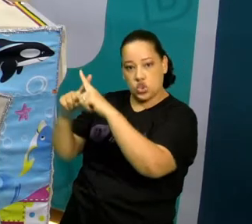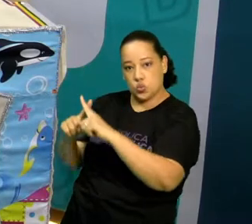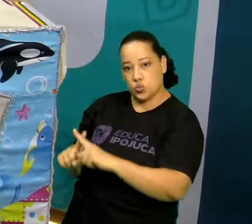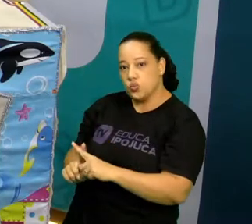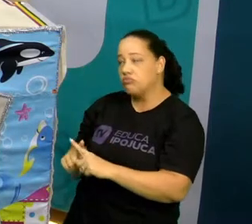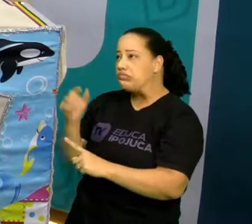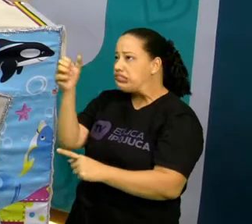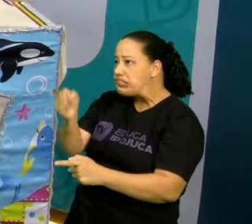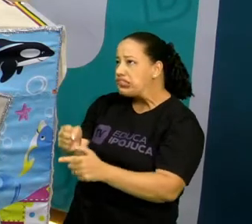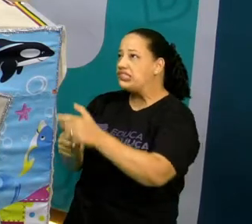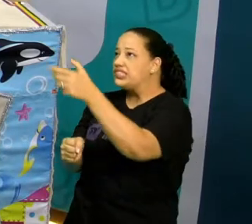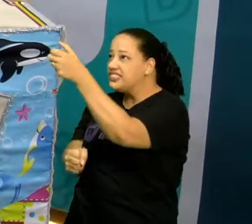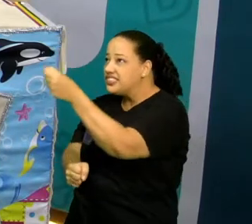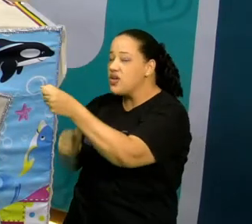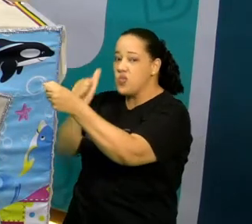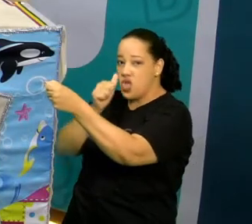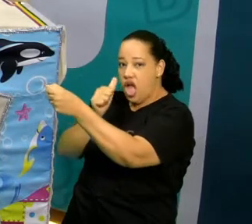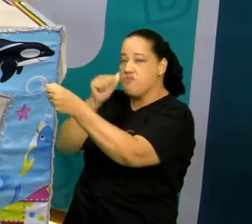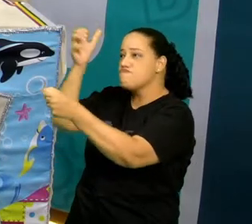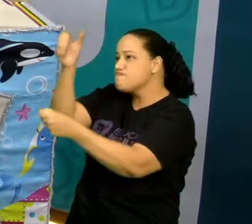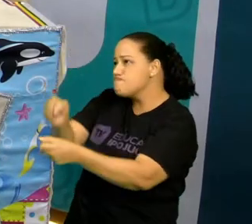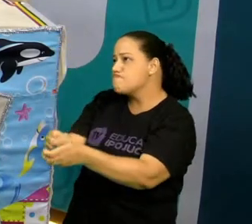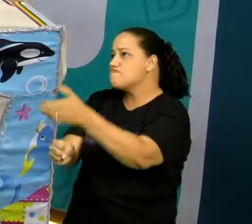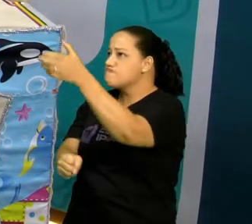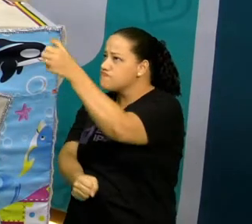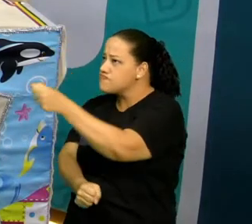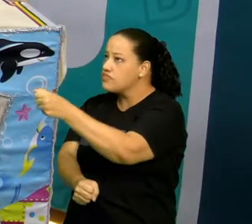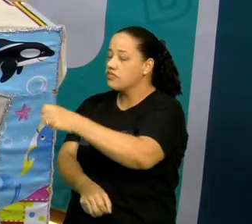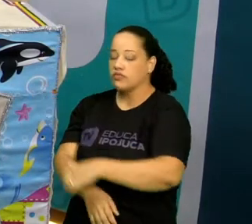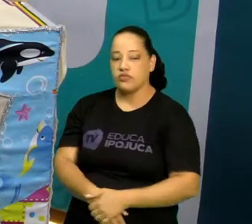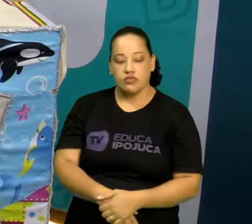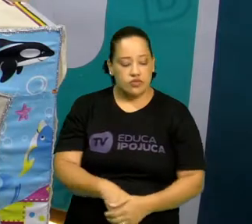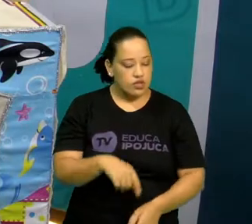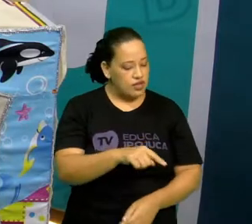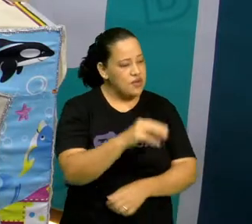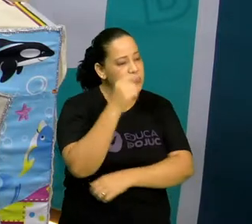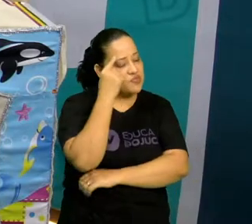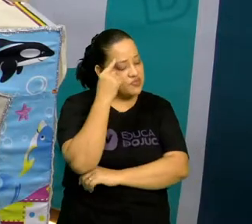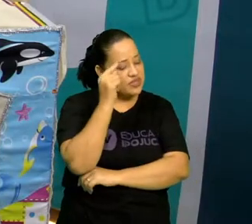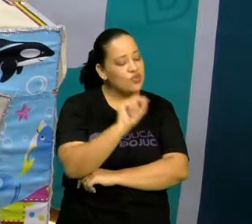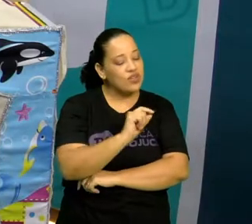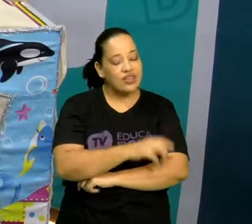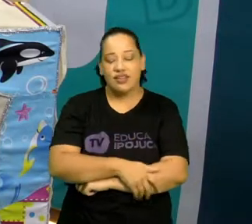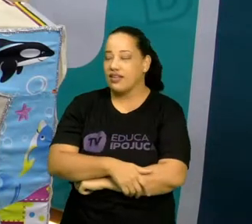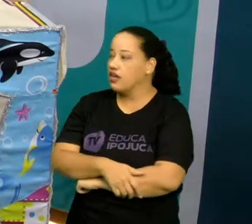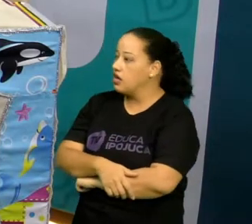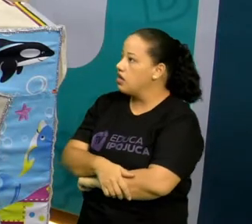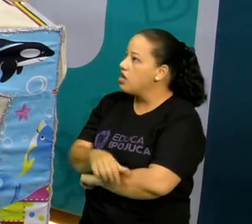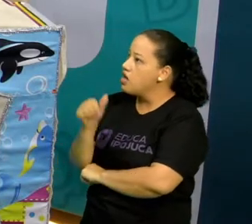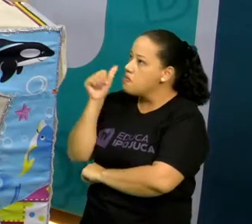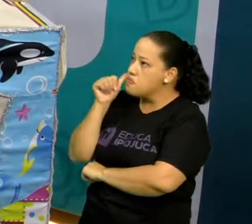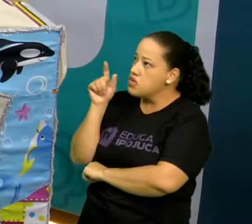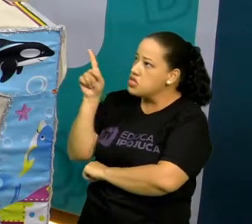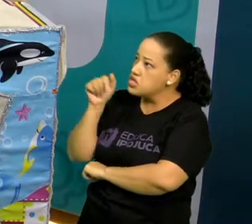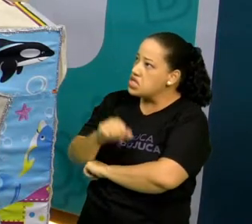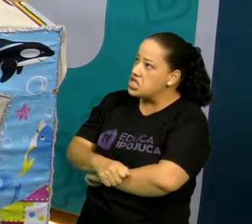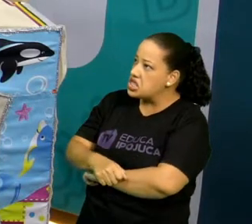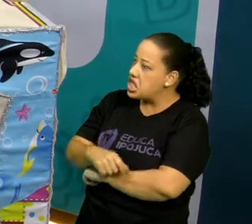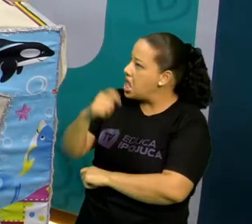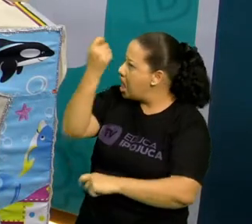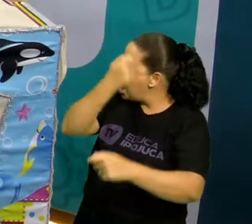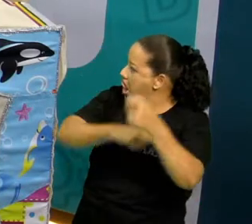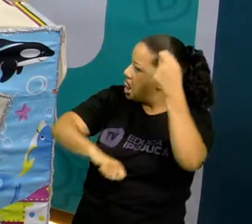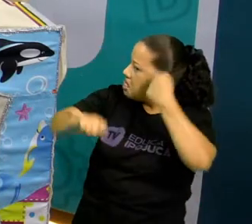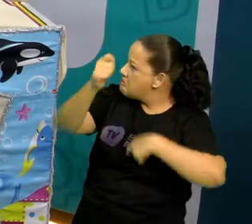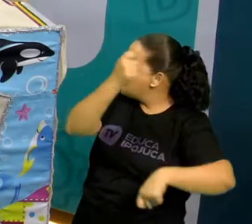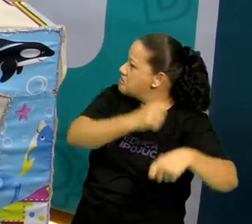mesmo, leiturinha. Eu tô pensando uma coisa aqui. O que que tu tá pensando? Essa menina gastava muito no cabeleireiro